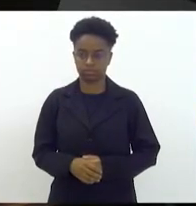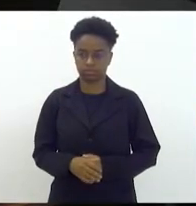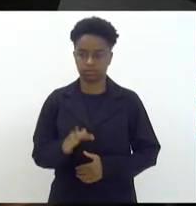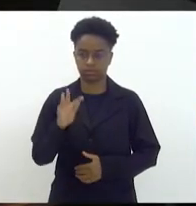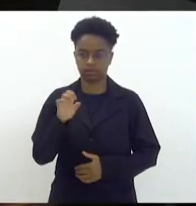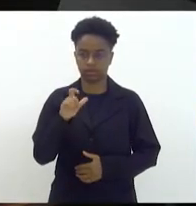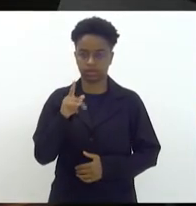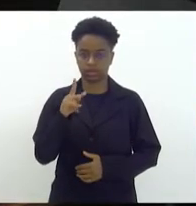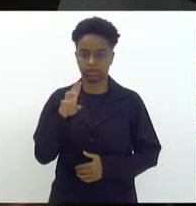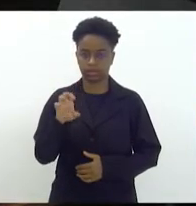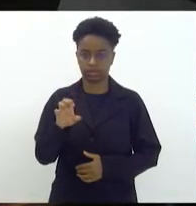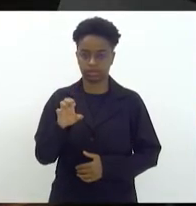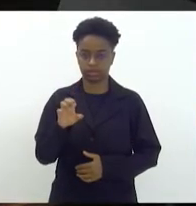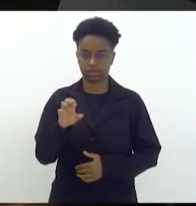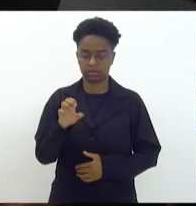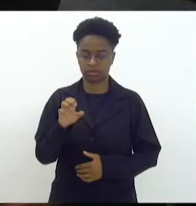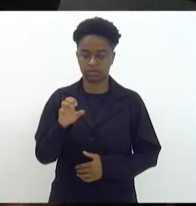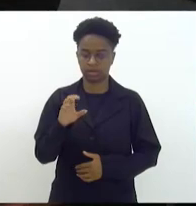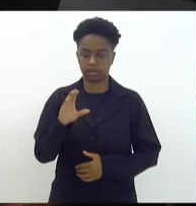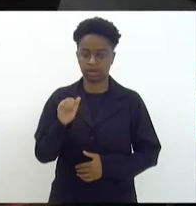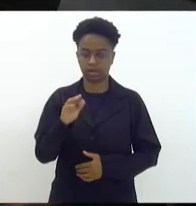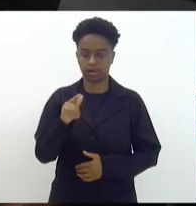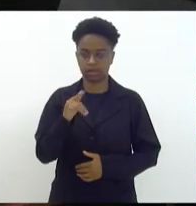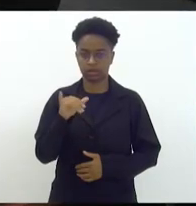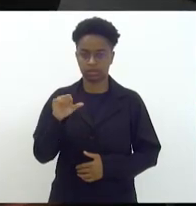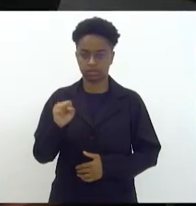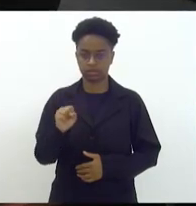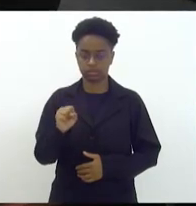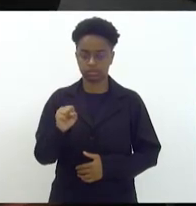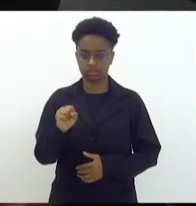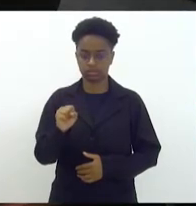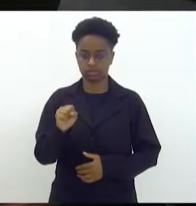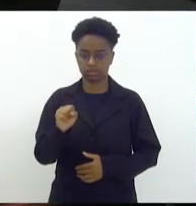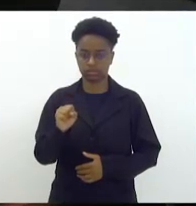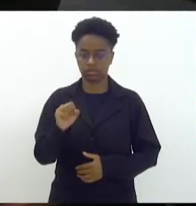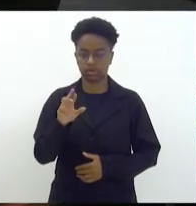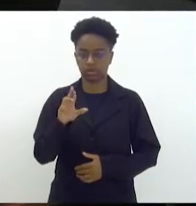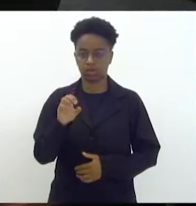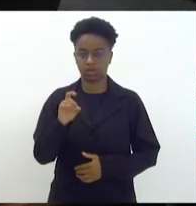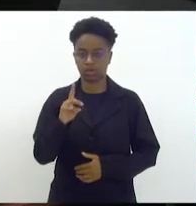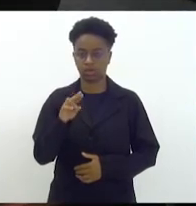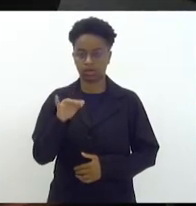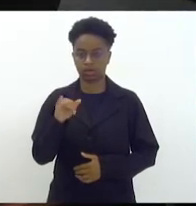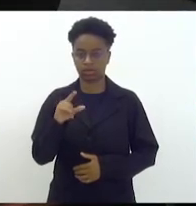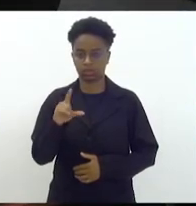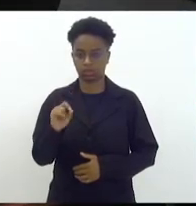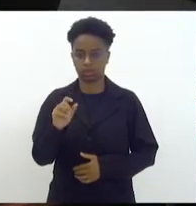Felipe Soares, deputado Carlinhos BNH, deputado Rodrigo Amorim.